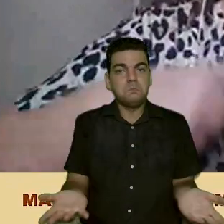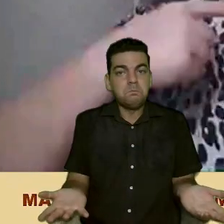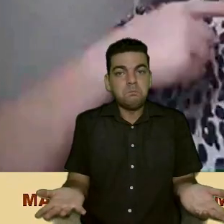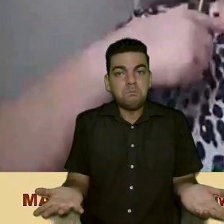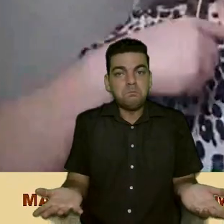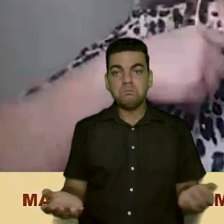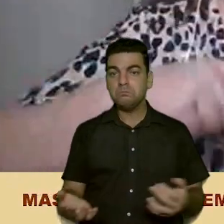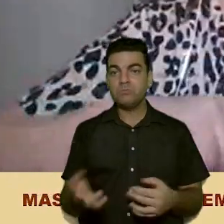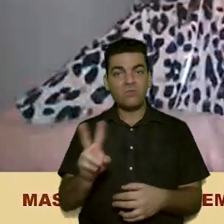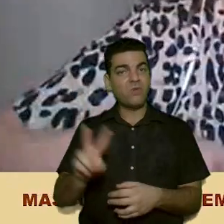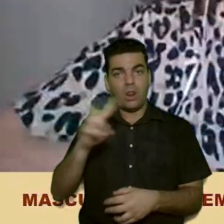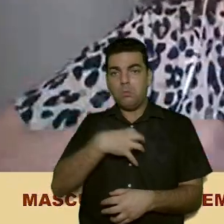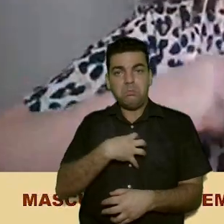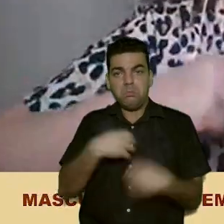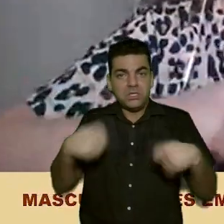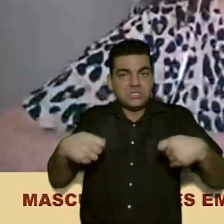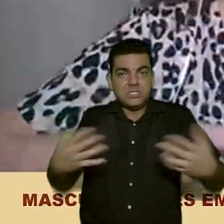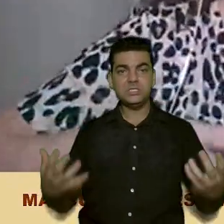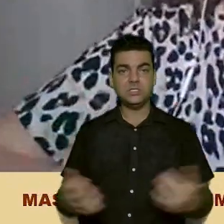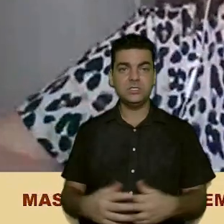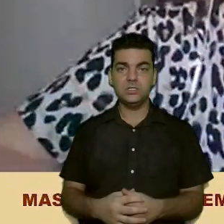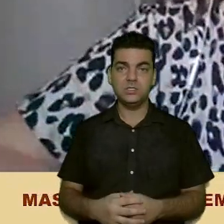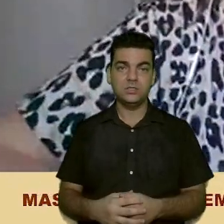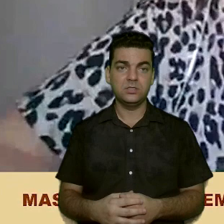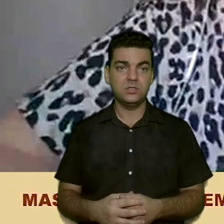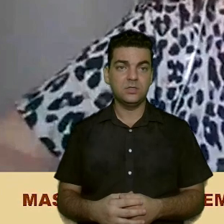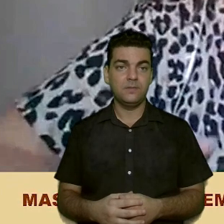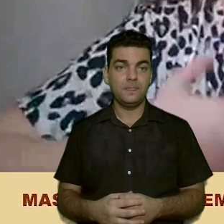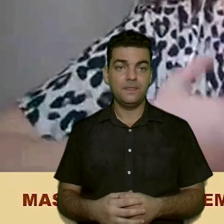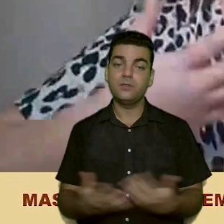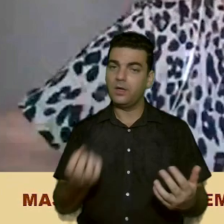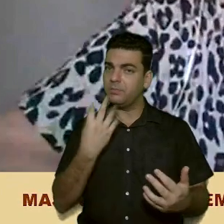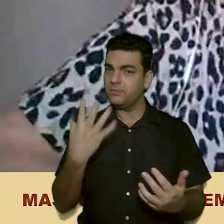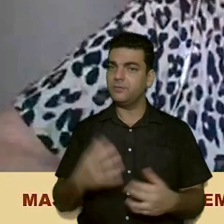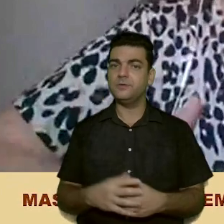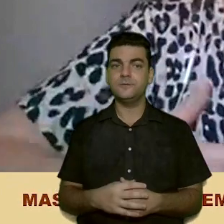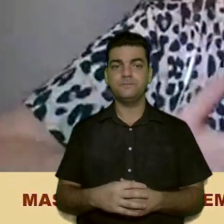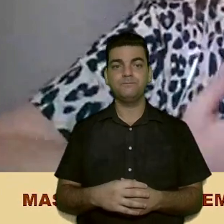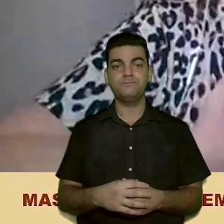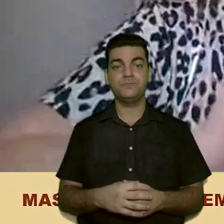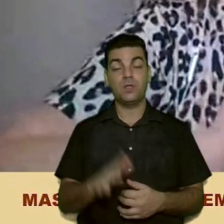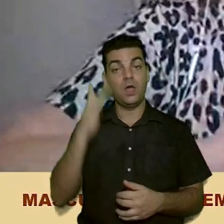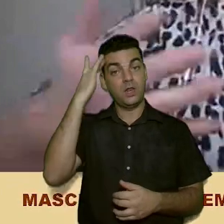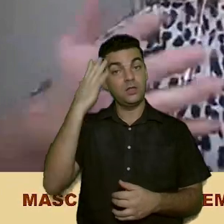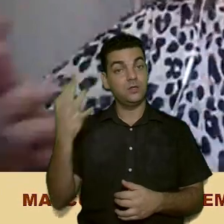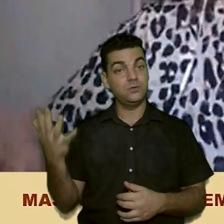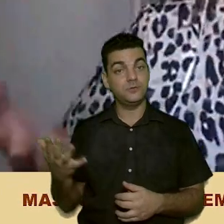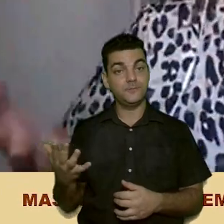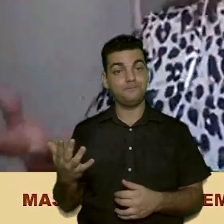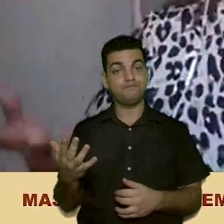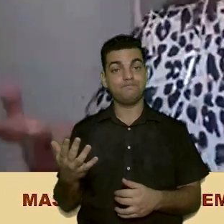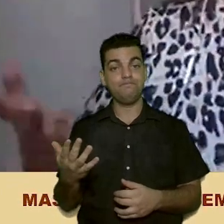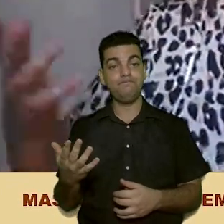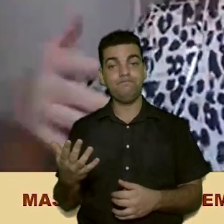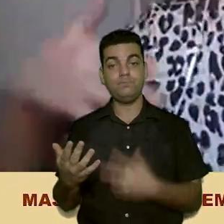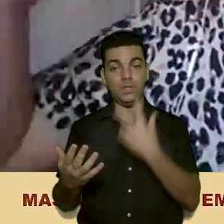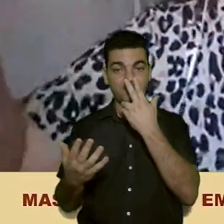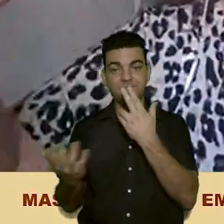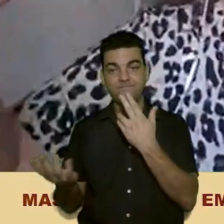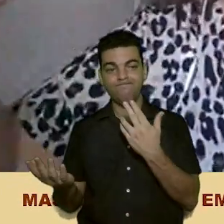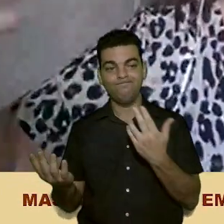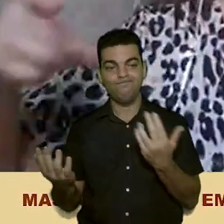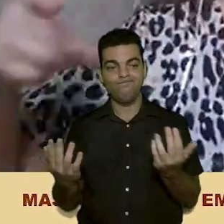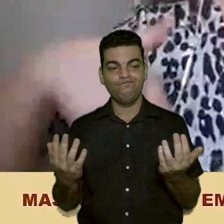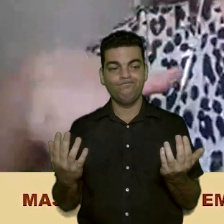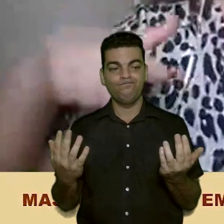Consciência corporal, segurança, coragem. Né? Então, também são valores que a gente tem que desejar para todas as crianças e para todos